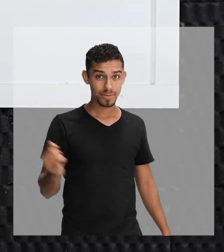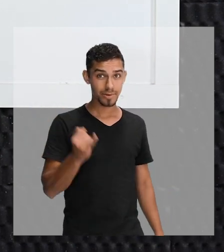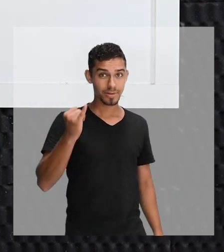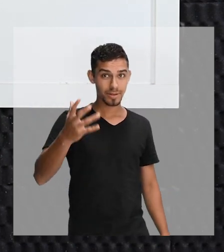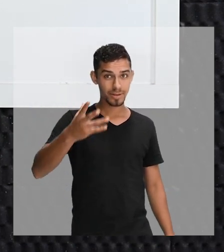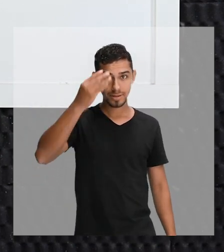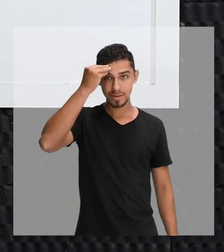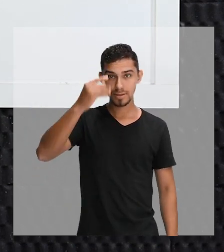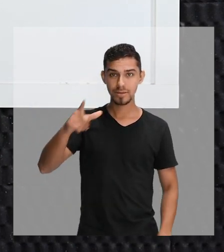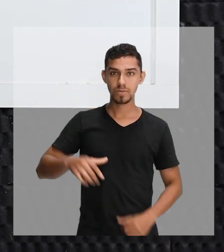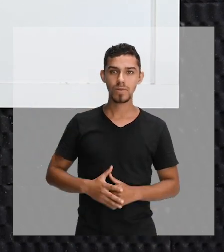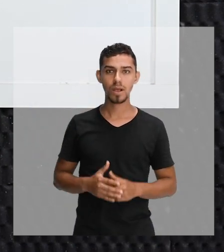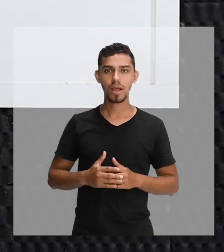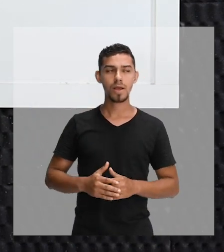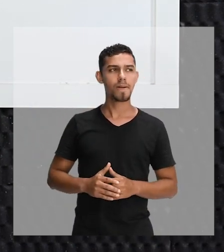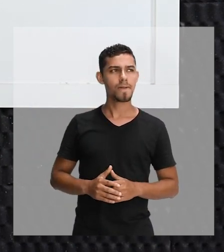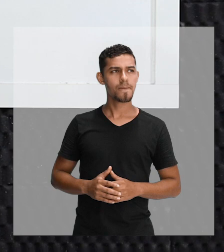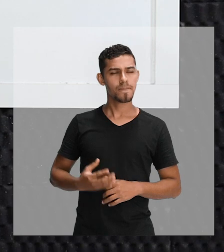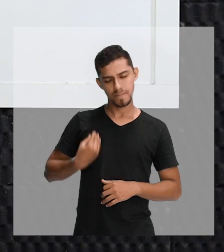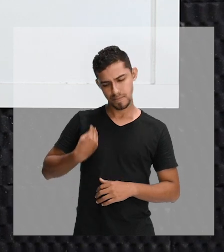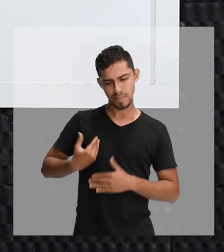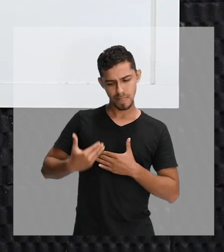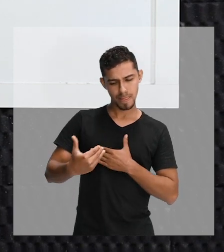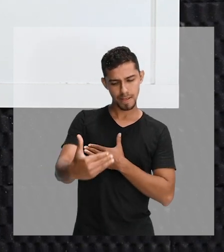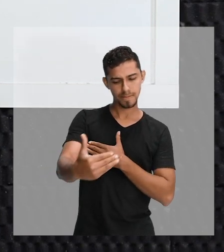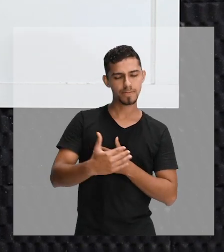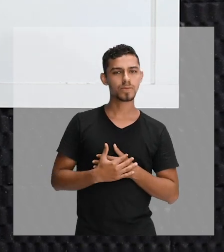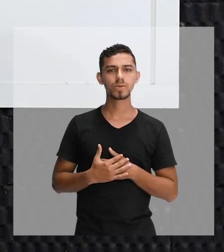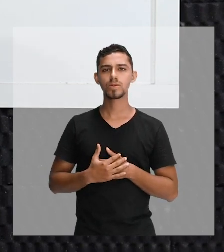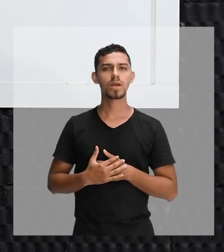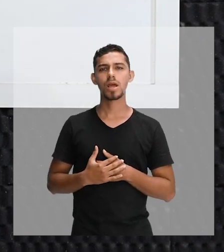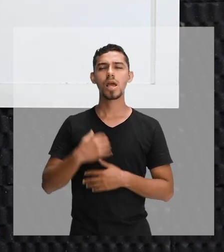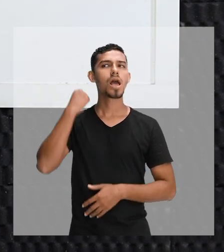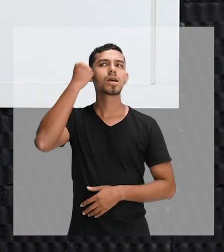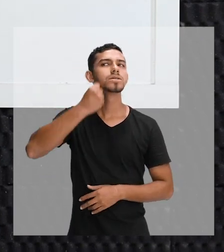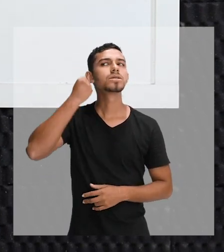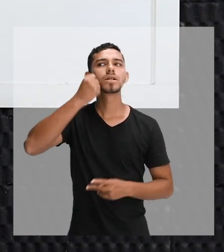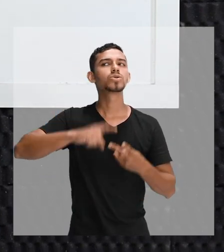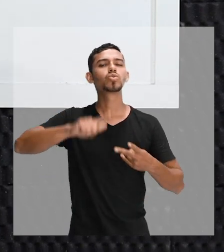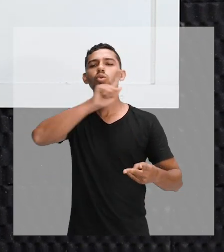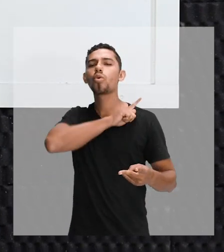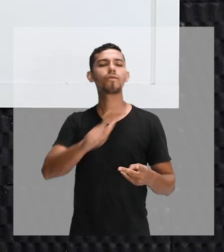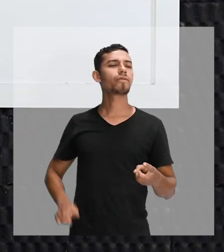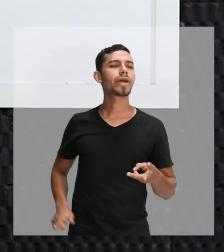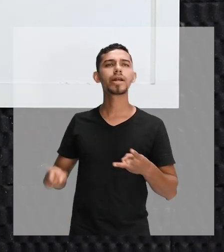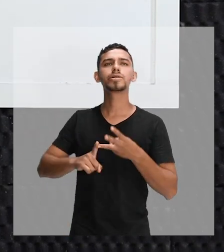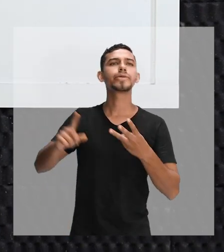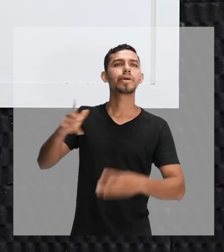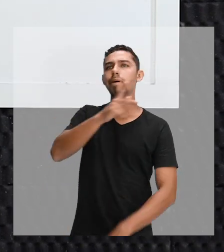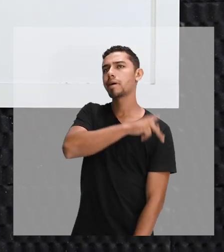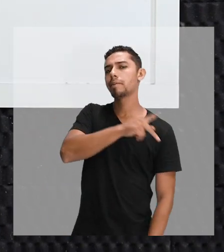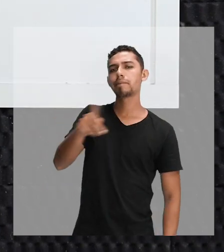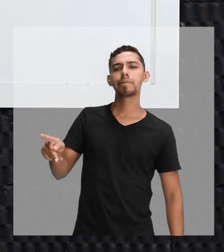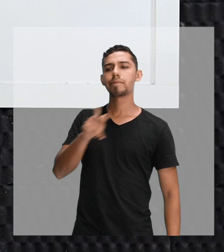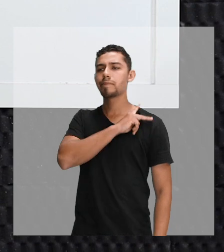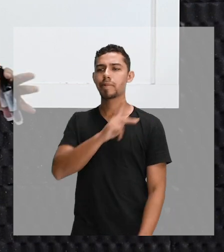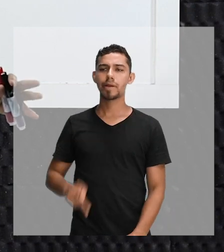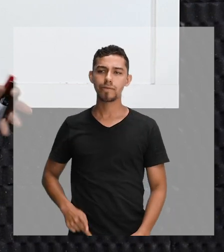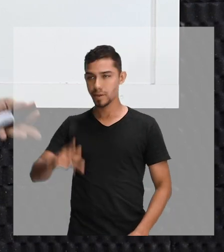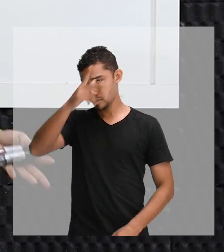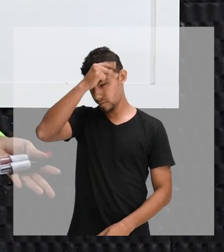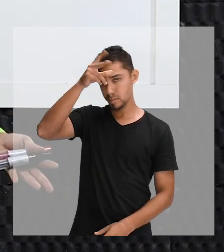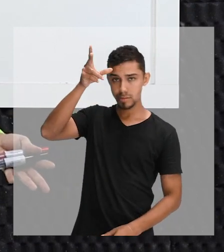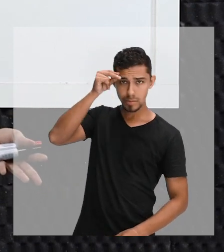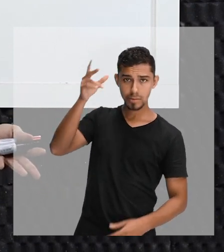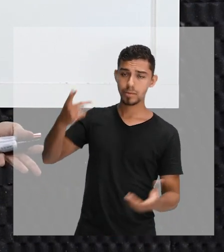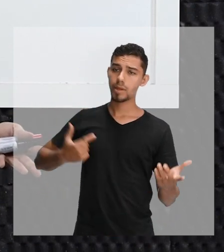Vamos lá, vamos desfazer um processo aqui. Não é só senador, governador, prefeito, presidente,